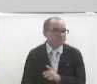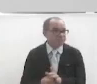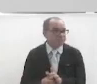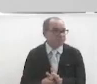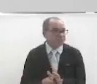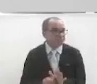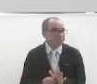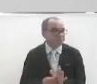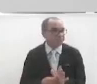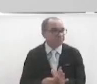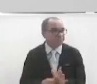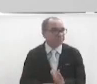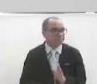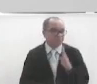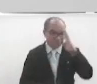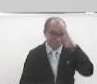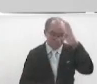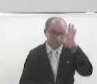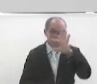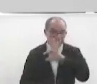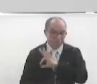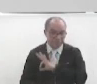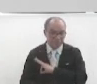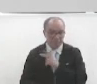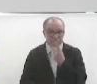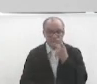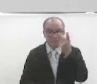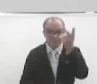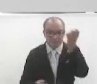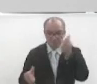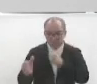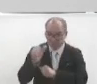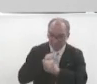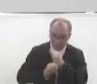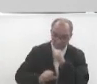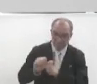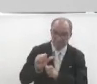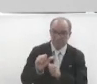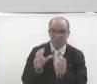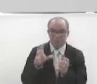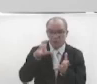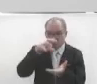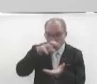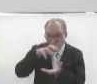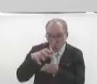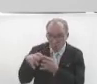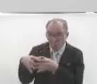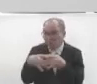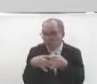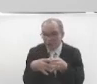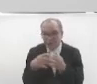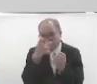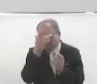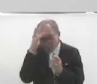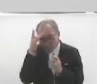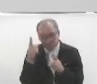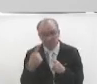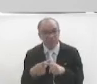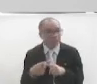Oi e o Subtenente de guinâncio modifica o quantitativo aqui